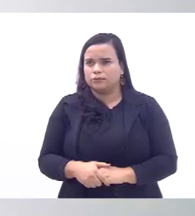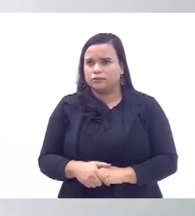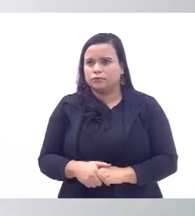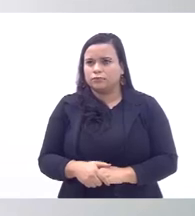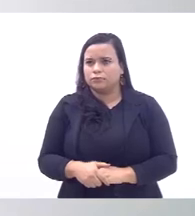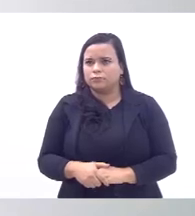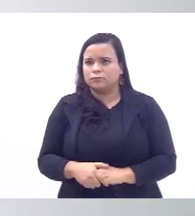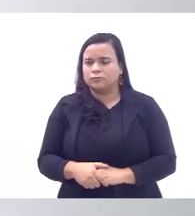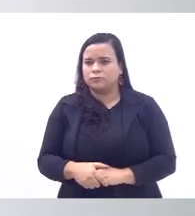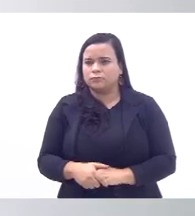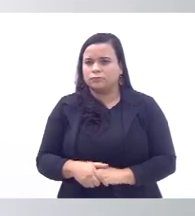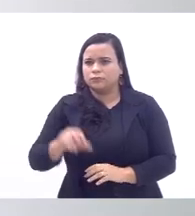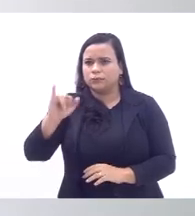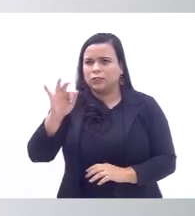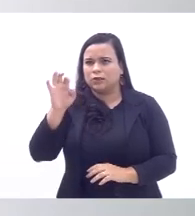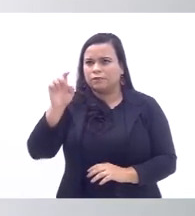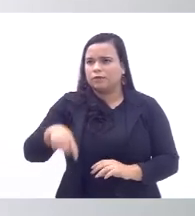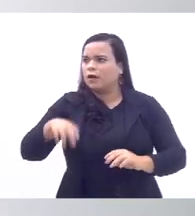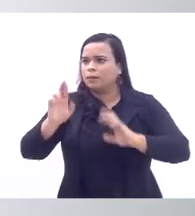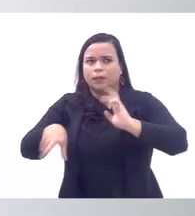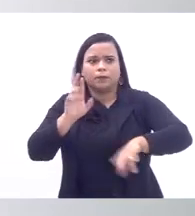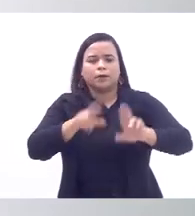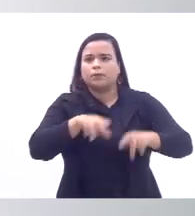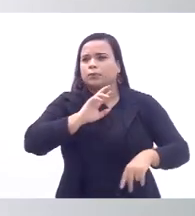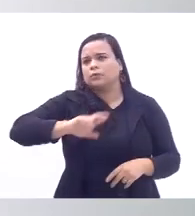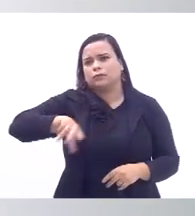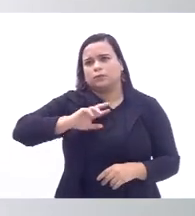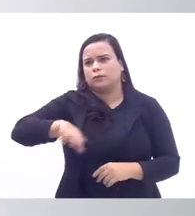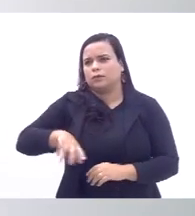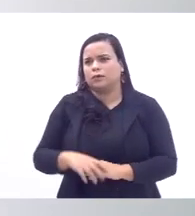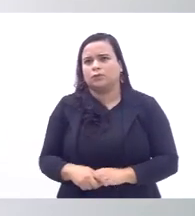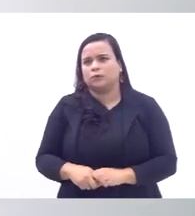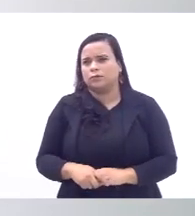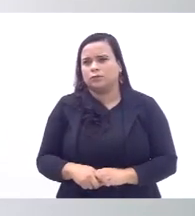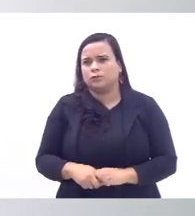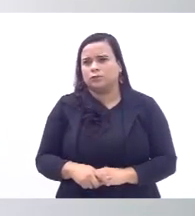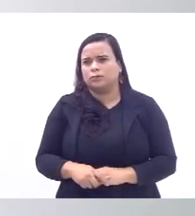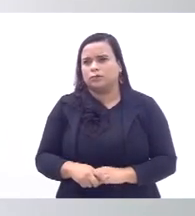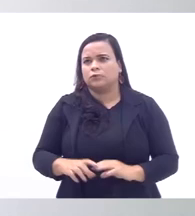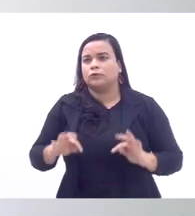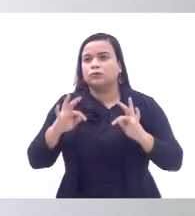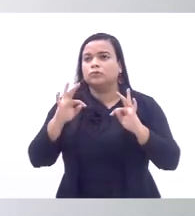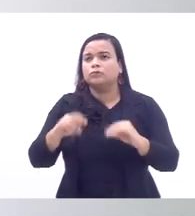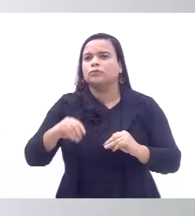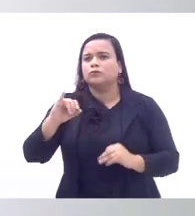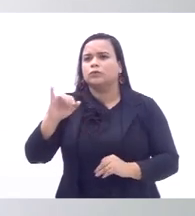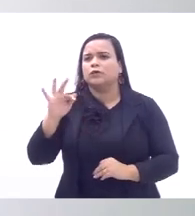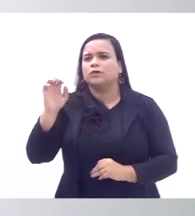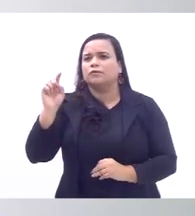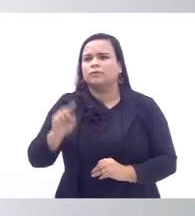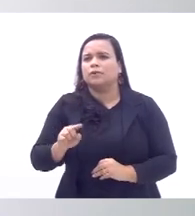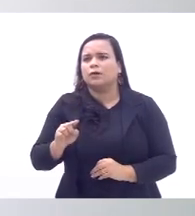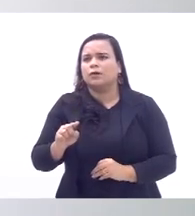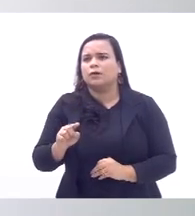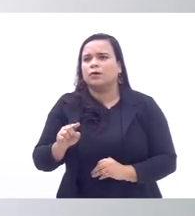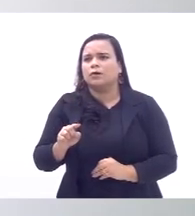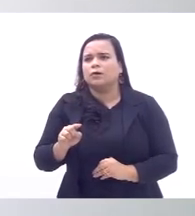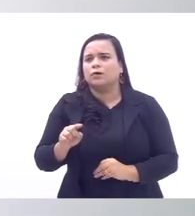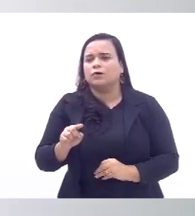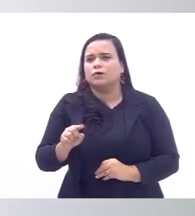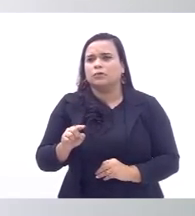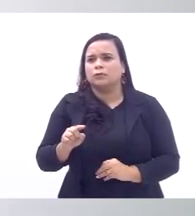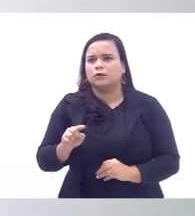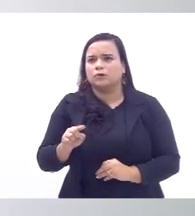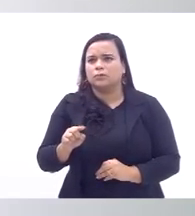Yato. Ifá não é diferente. O Dufá, Koyato, Sirawan. O Dudu Ifá. E Diogbe, o Yakumedi, Bebe.